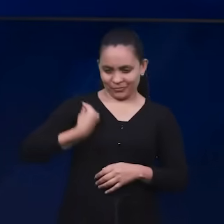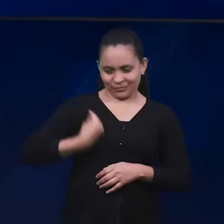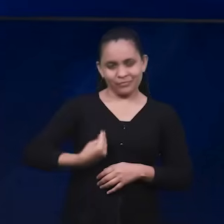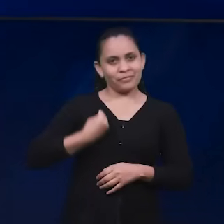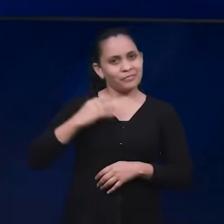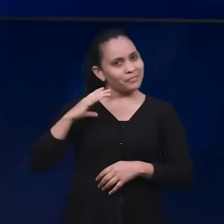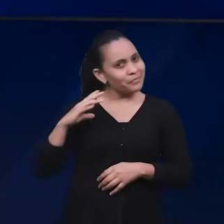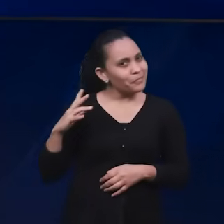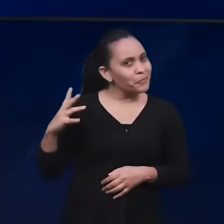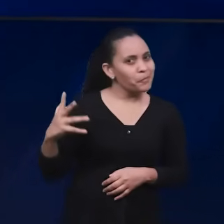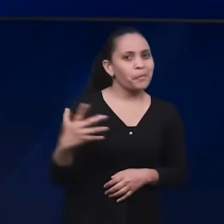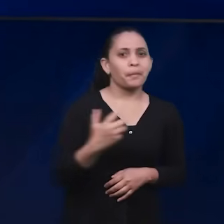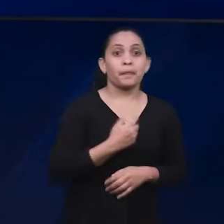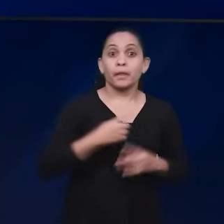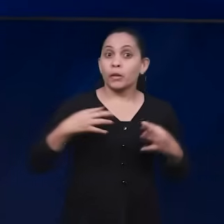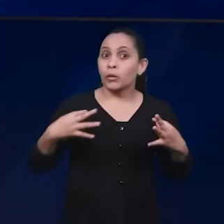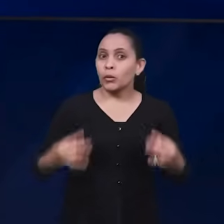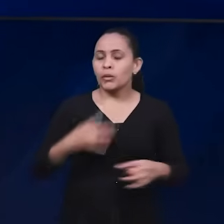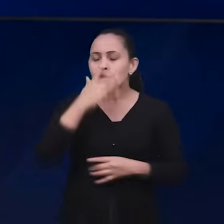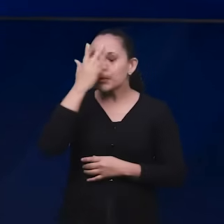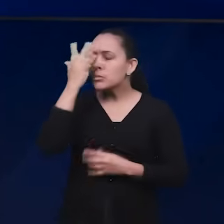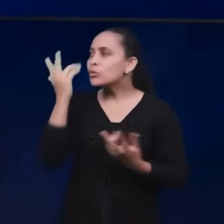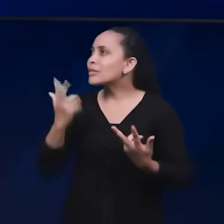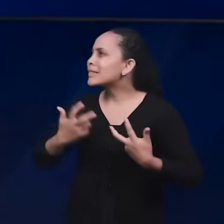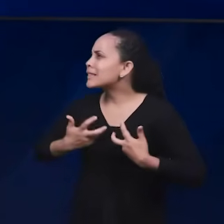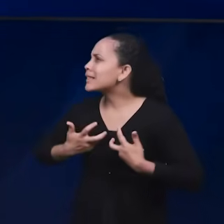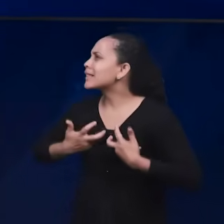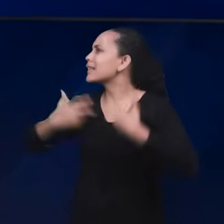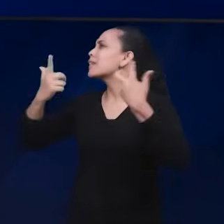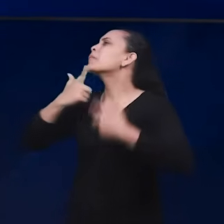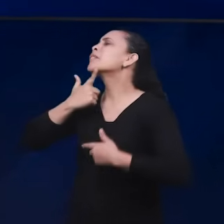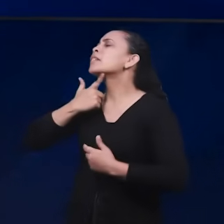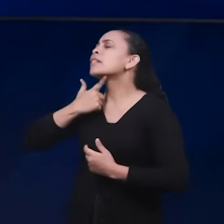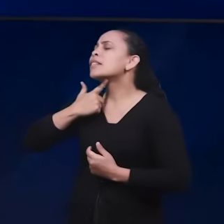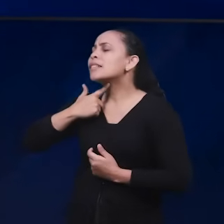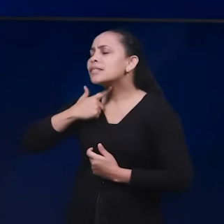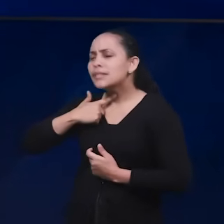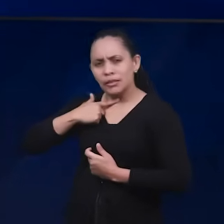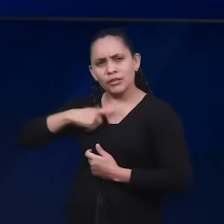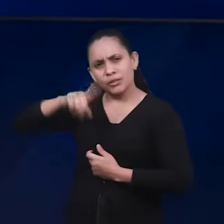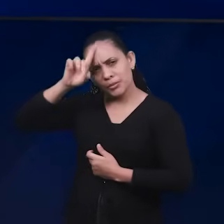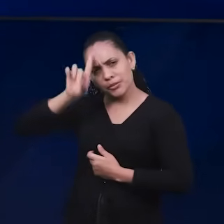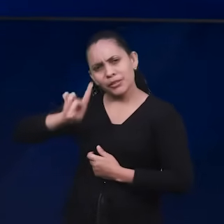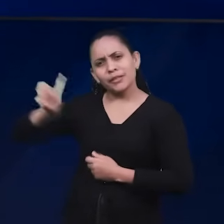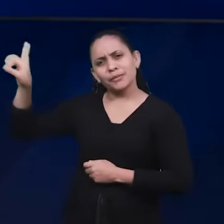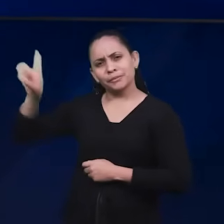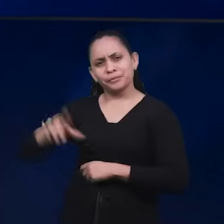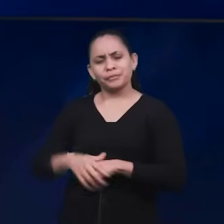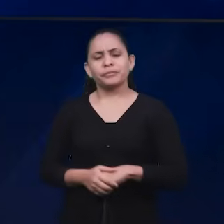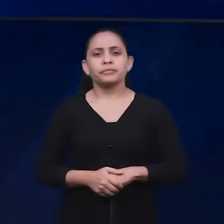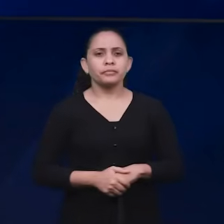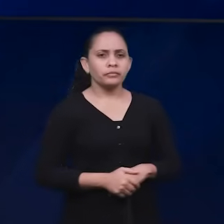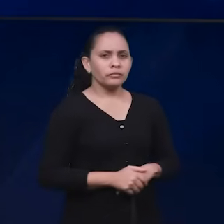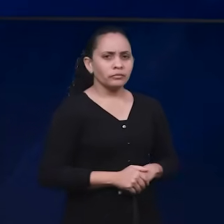vida daqueles que clamam por Ele, que desejam pela sua presença.